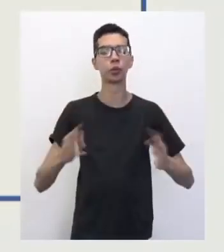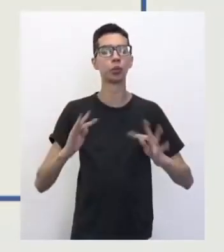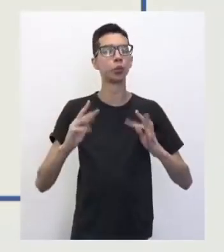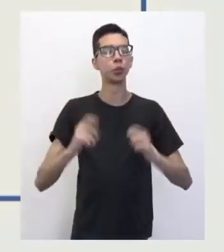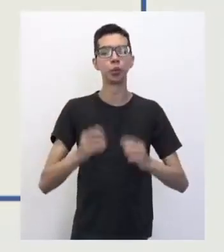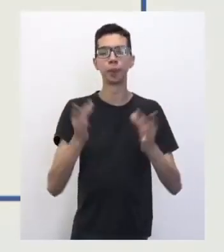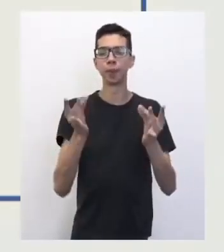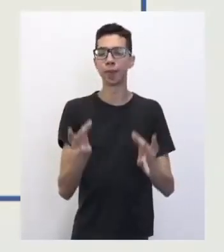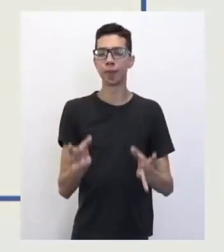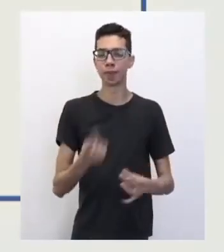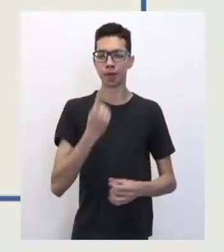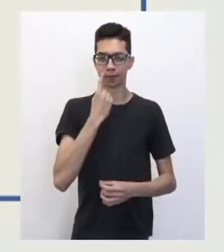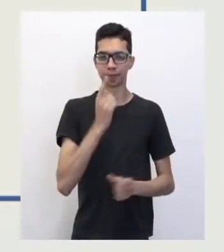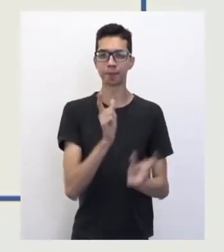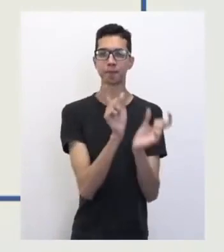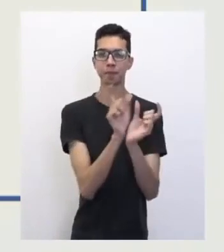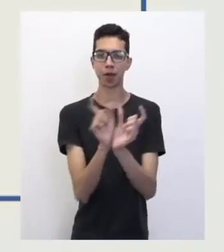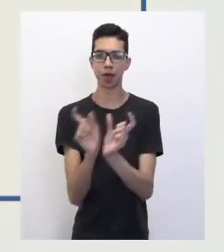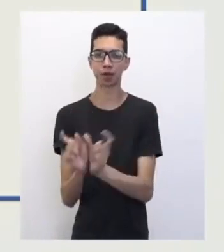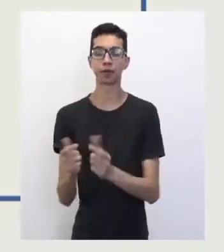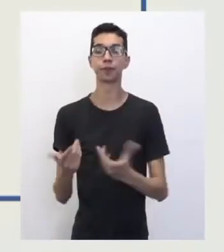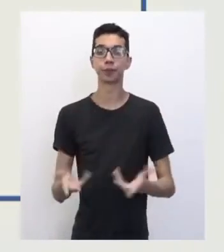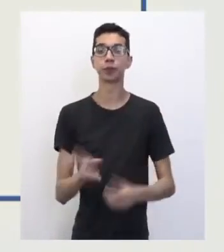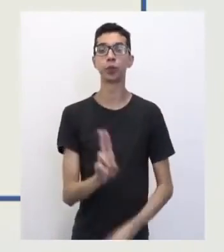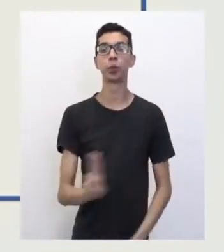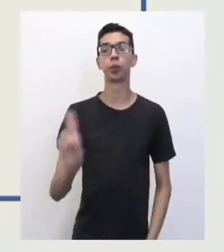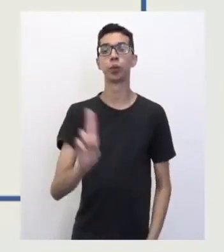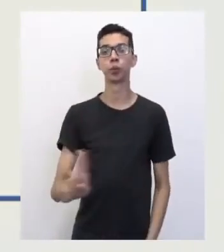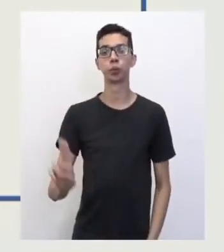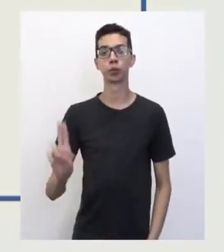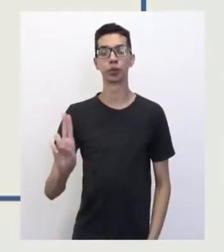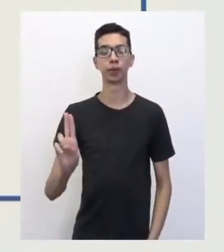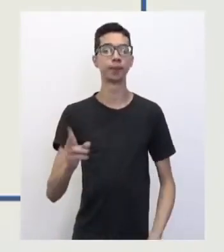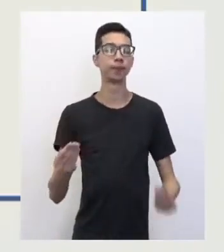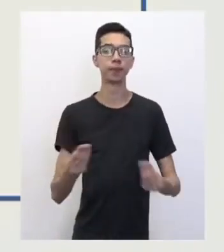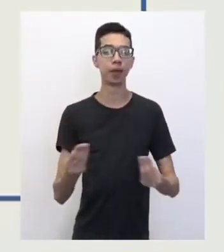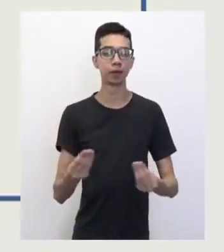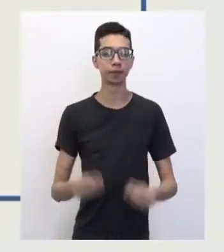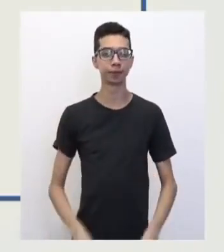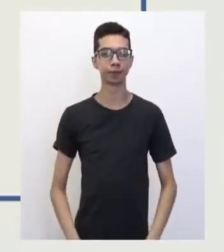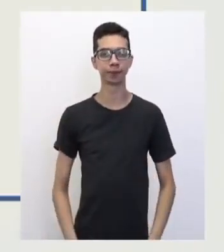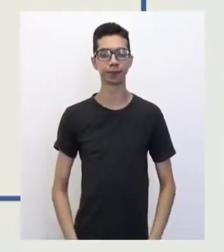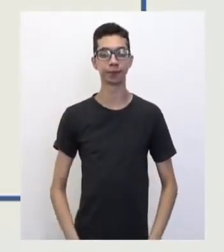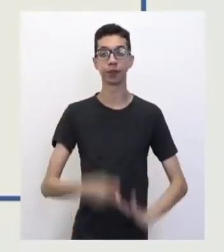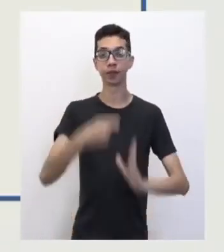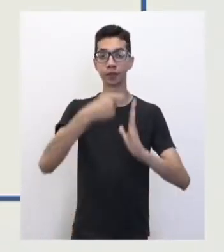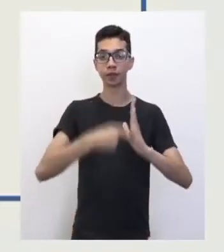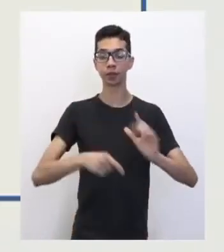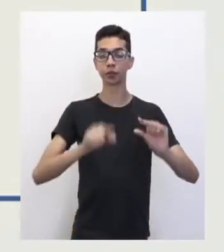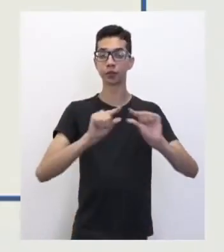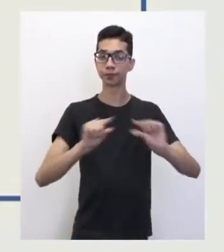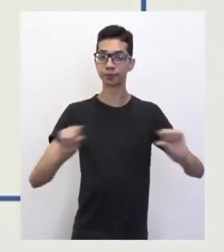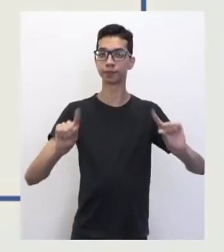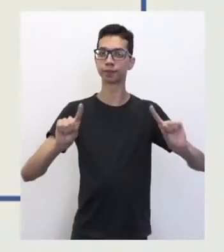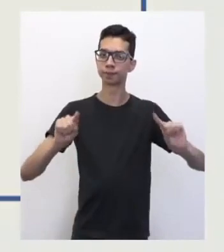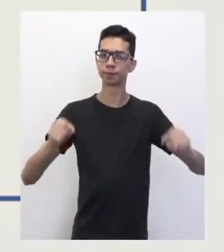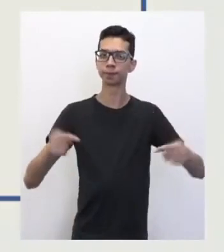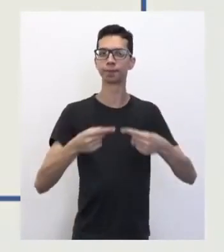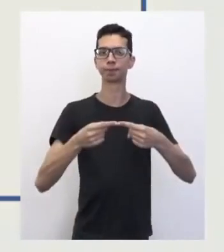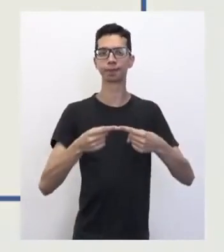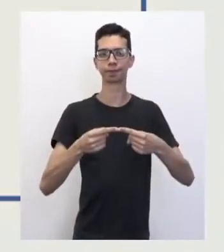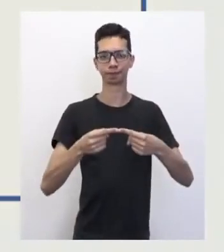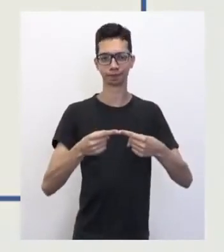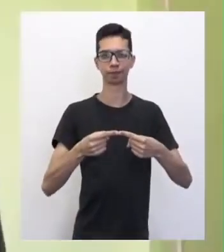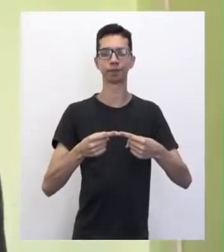então, são utilizadas para conectar as partes do texto, atuando para a